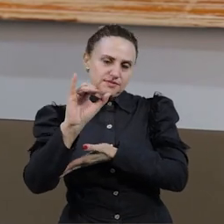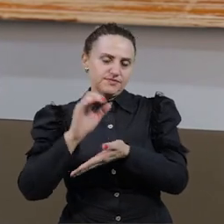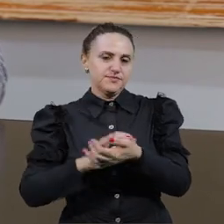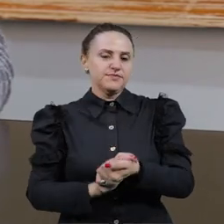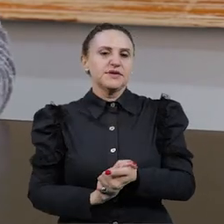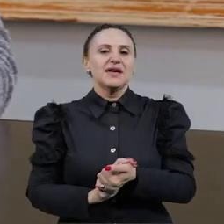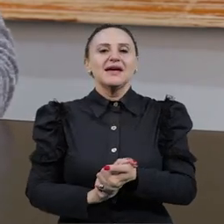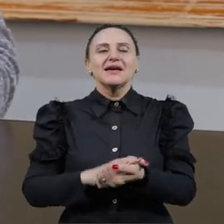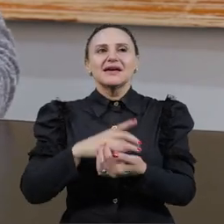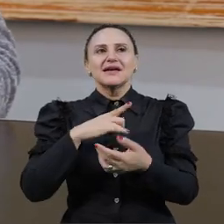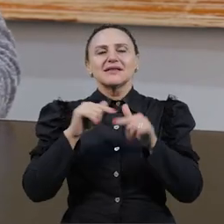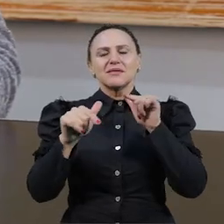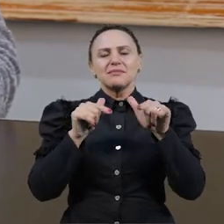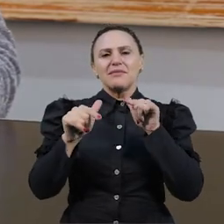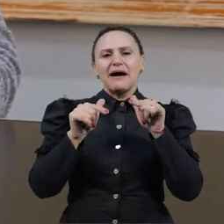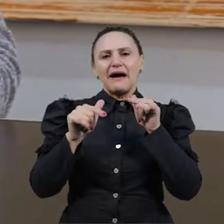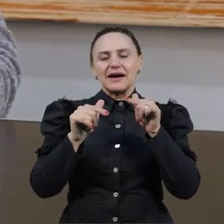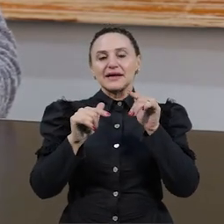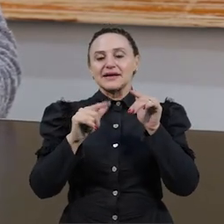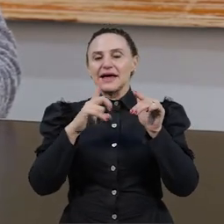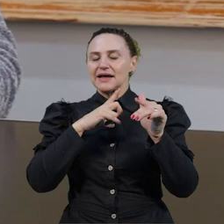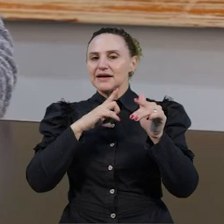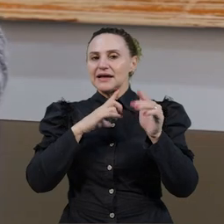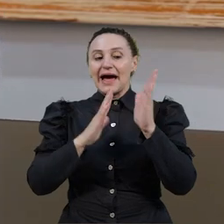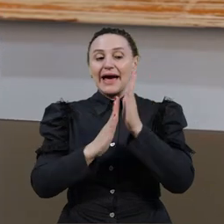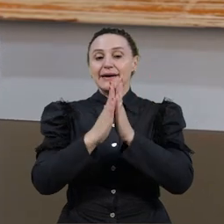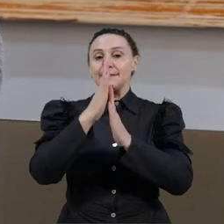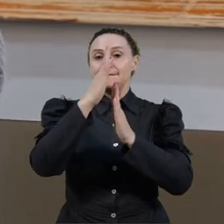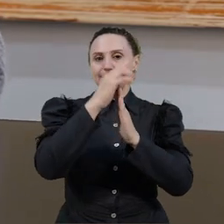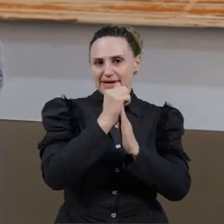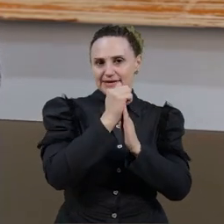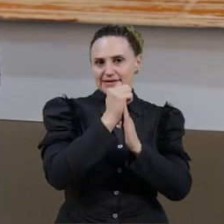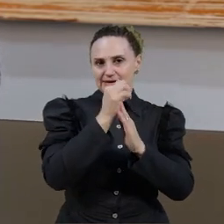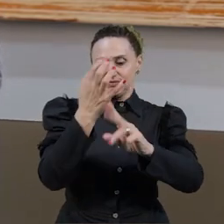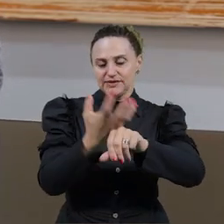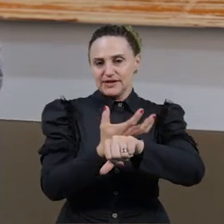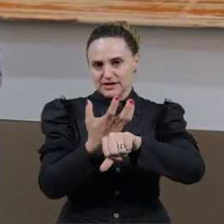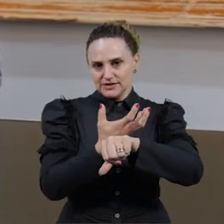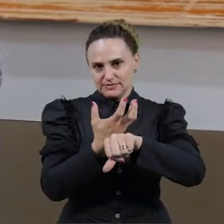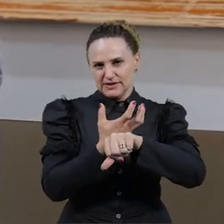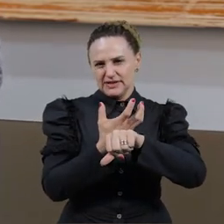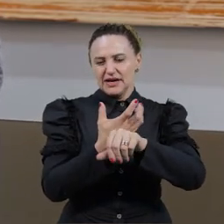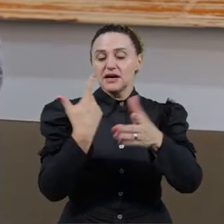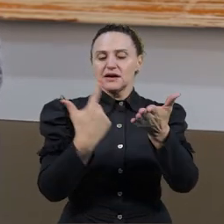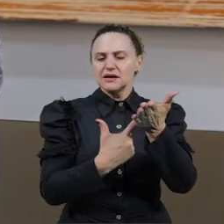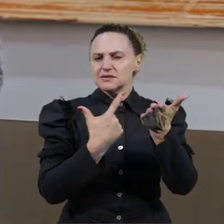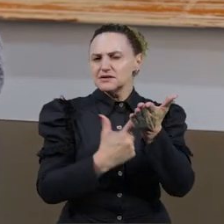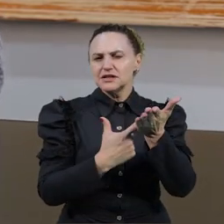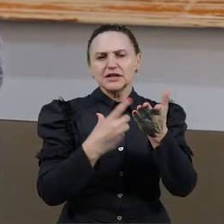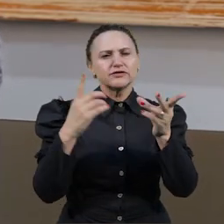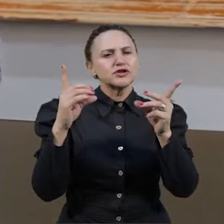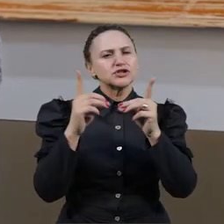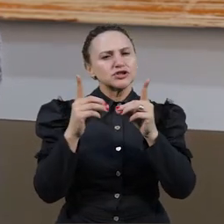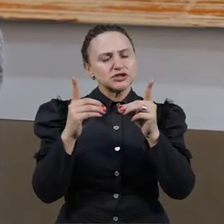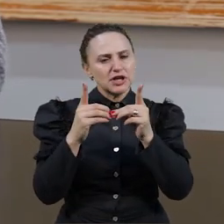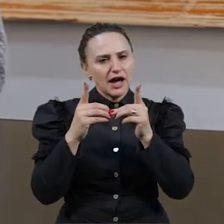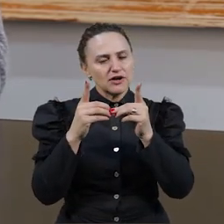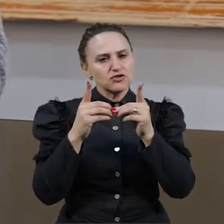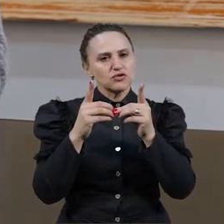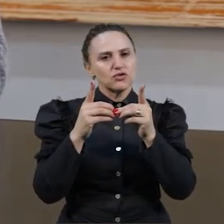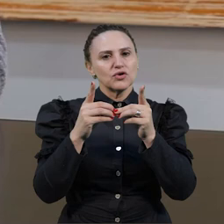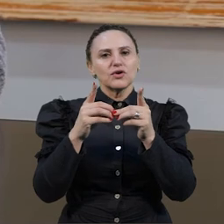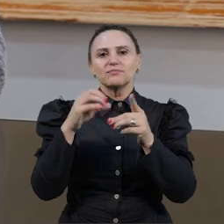contempla toda a nossa ementa da disciplina tá então isso esse livro didático será fundamental para o estudo de vocês